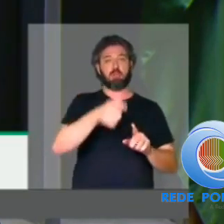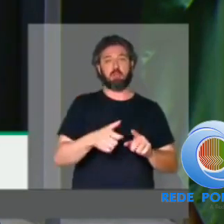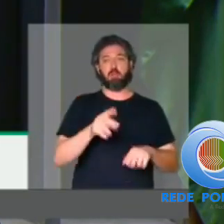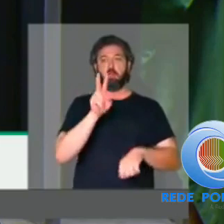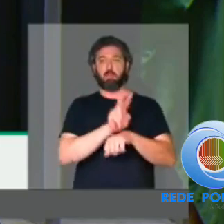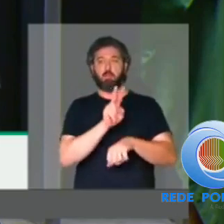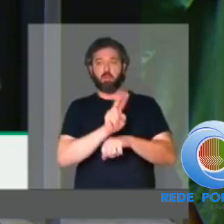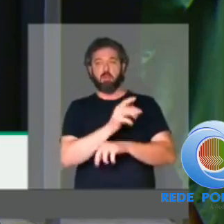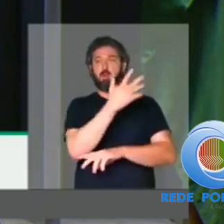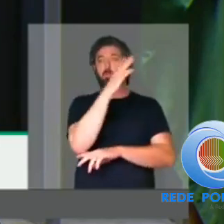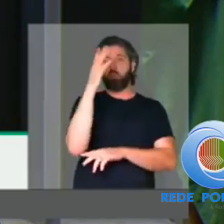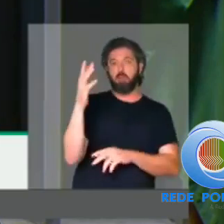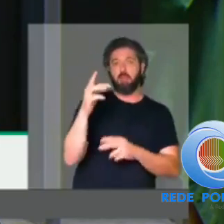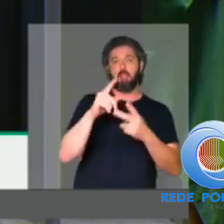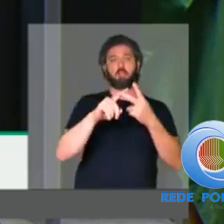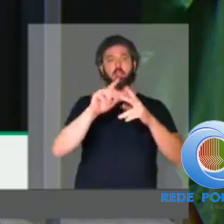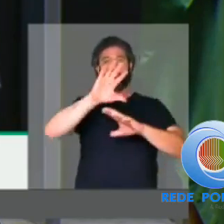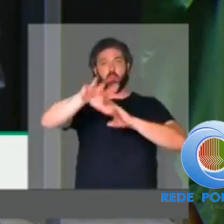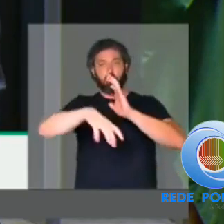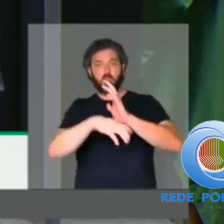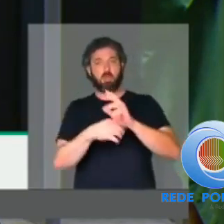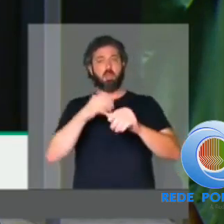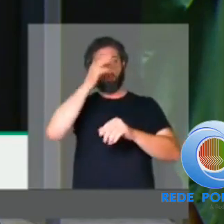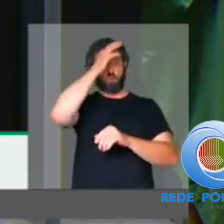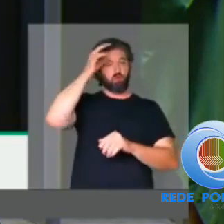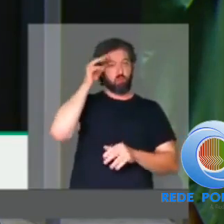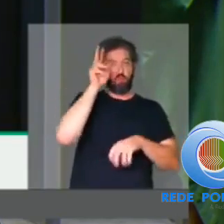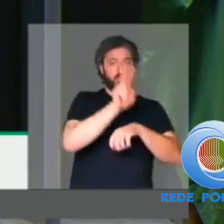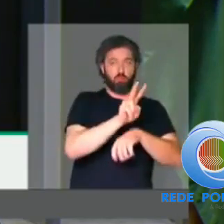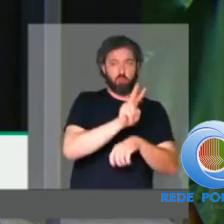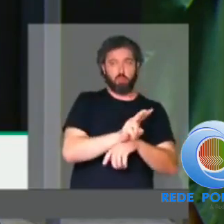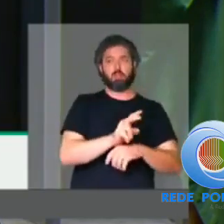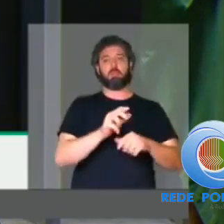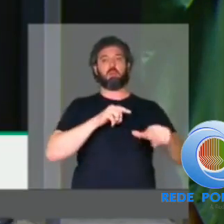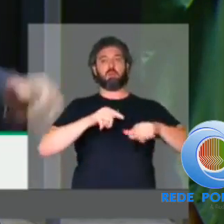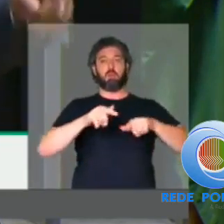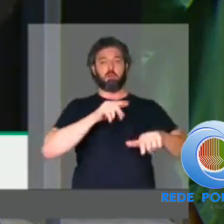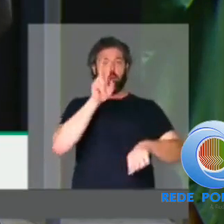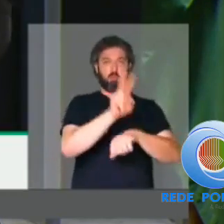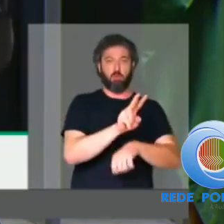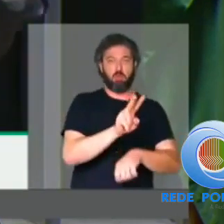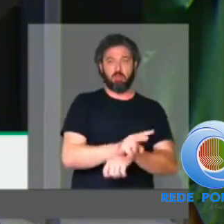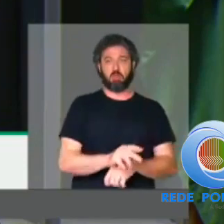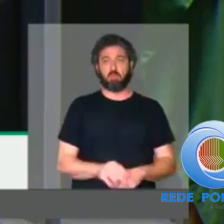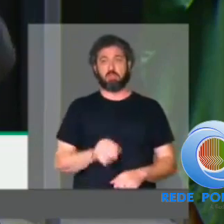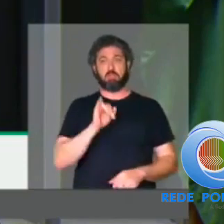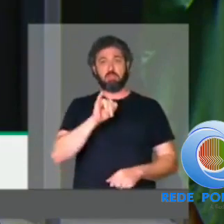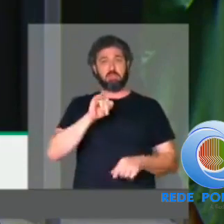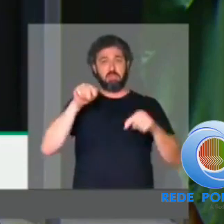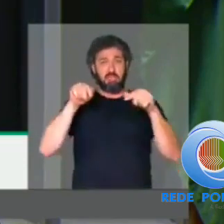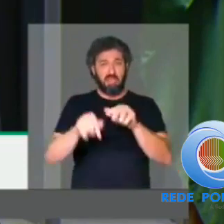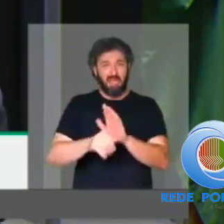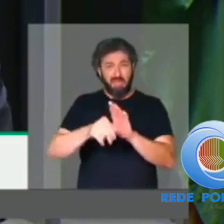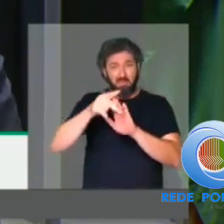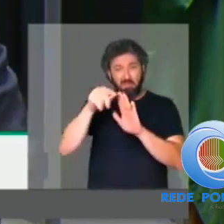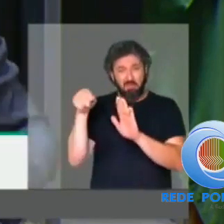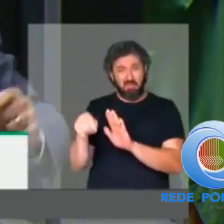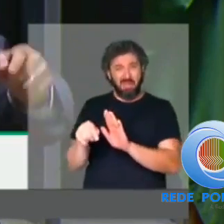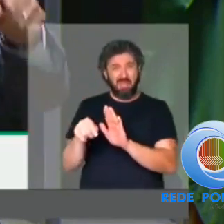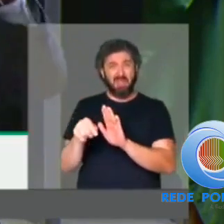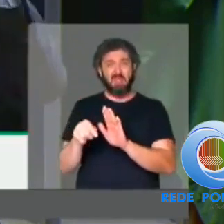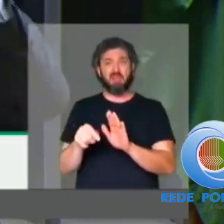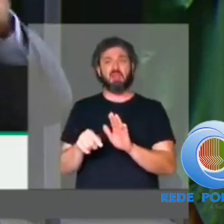de proteção do meio ambiente, de proteção do consumidor, de proteção do trabalhador. Fosse essa uma medida